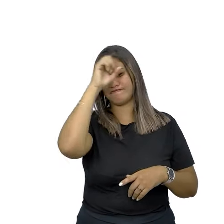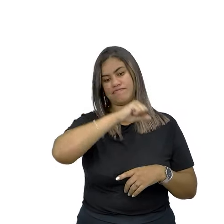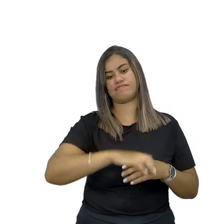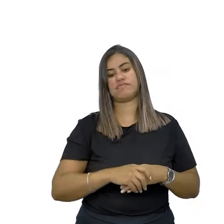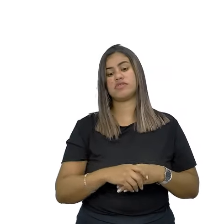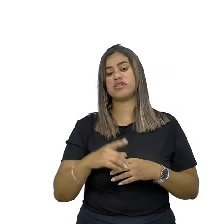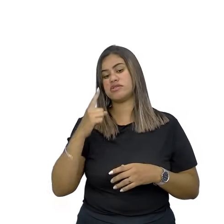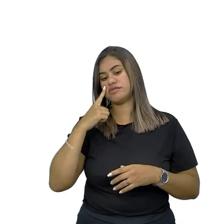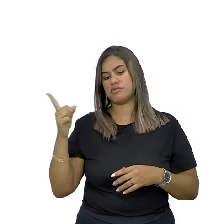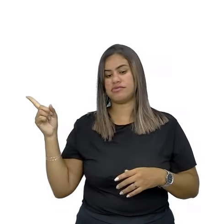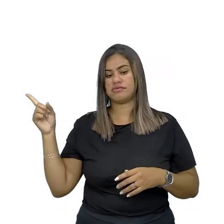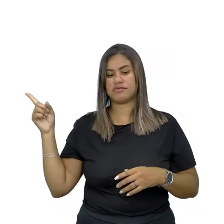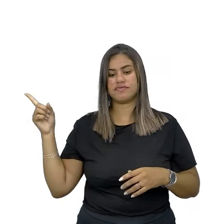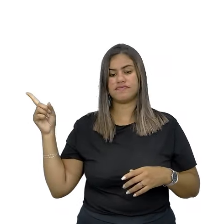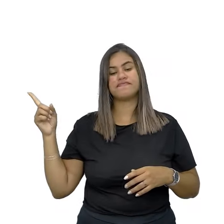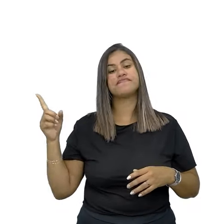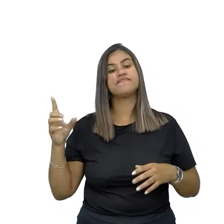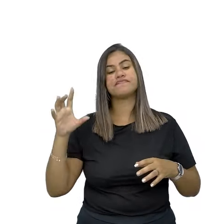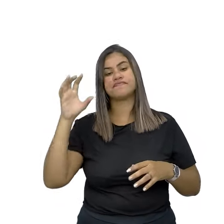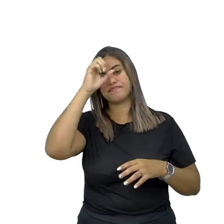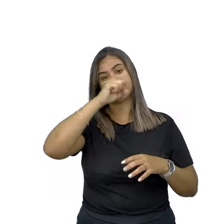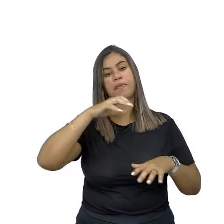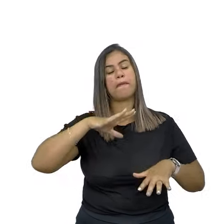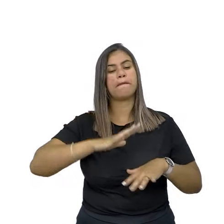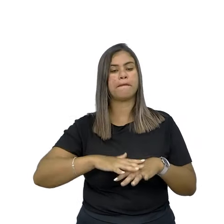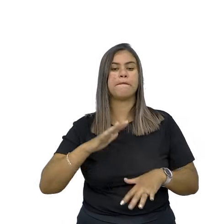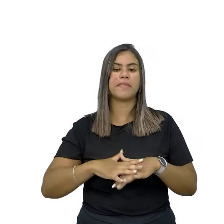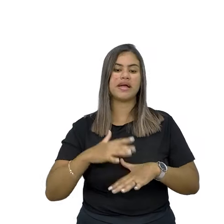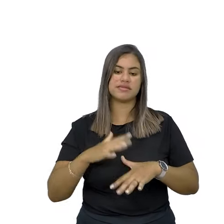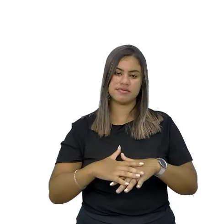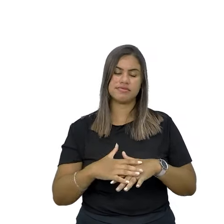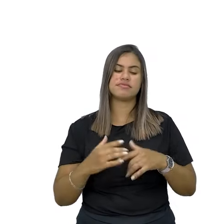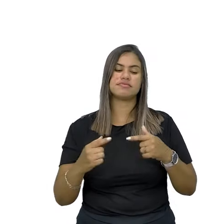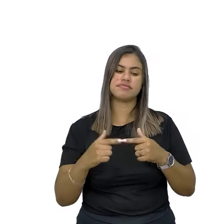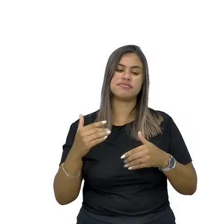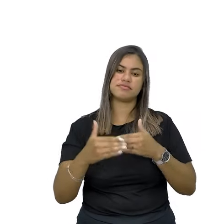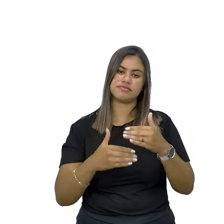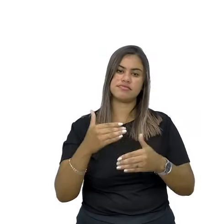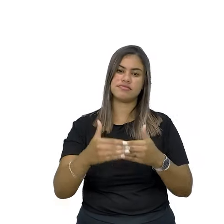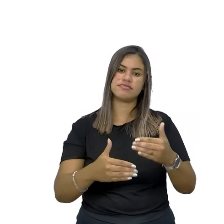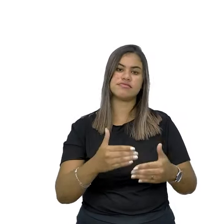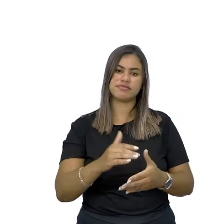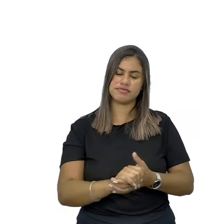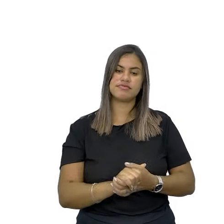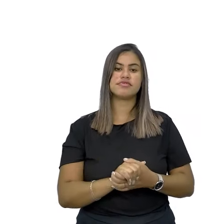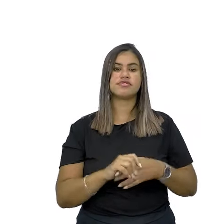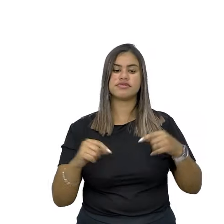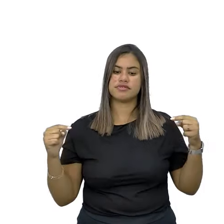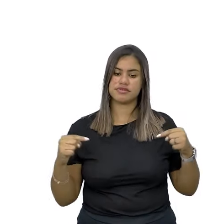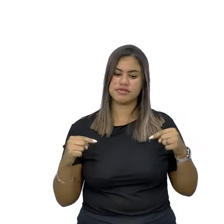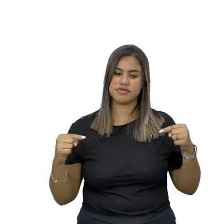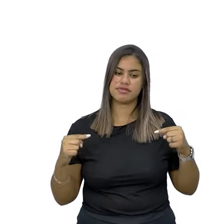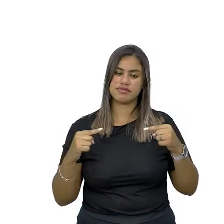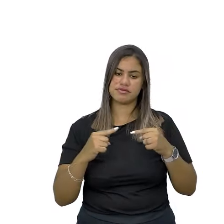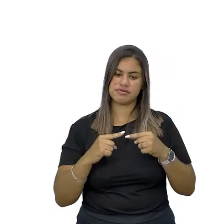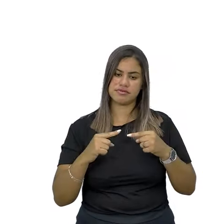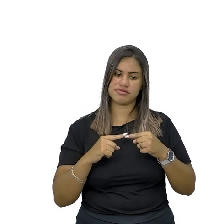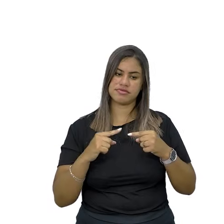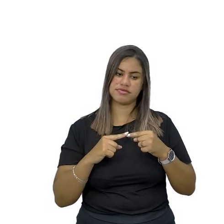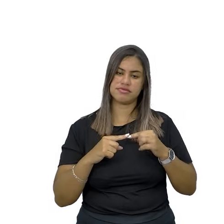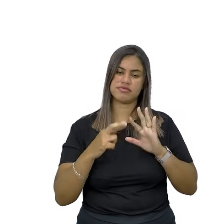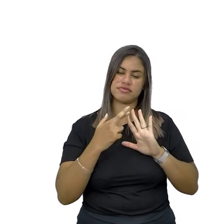prévios, e conhecimentos matemáticos, que são os procedimentos, que no nosso caso é aplicar as propriedades, que são